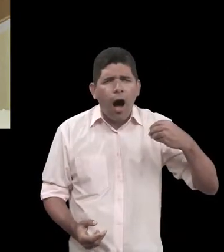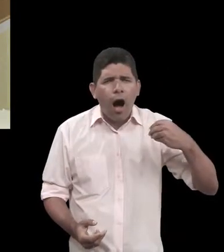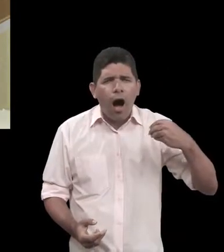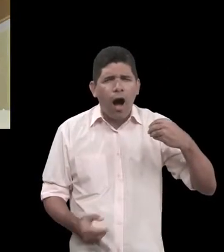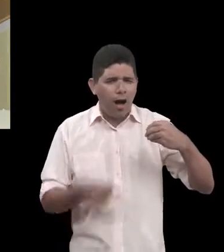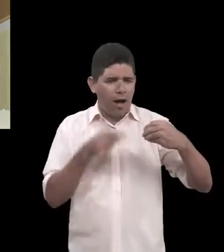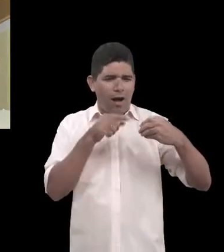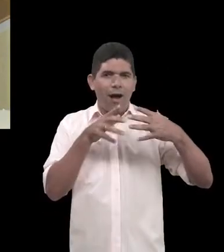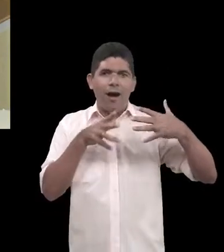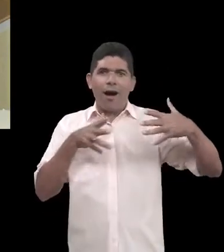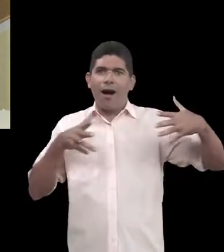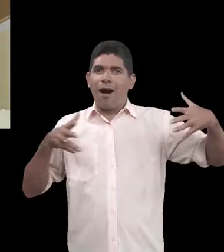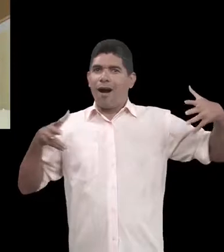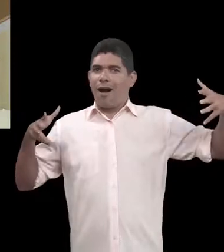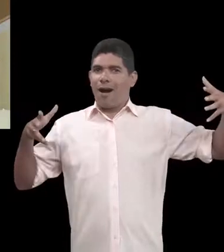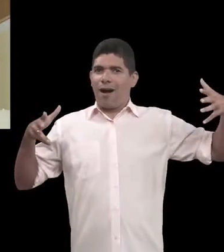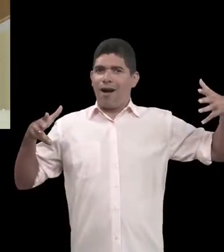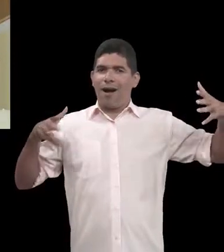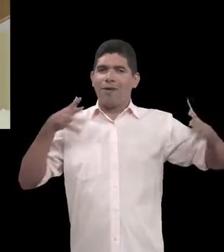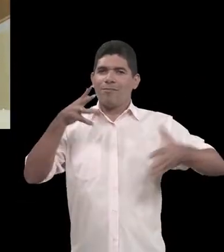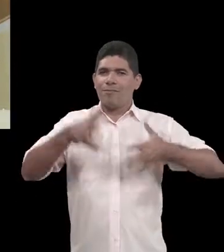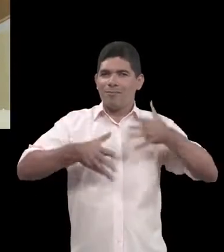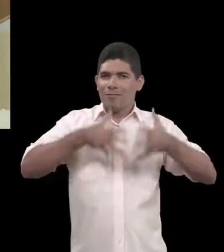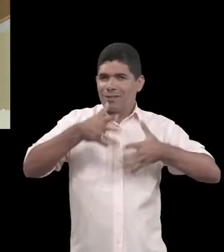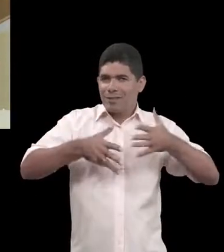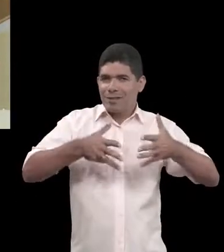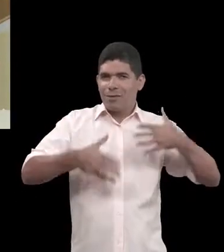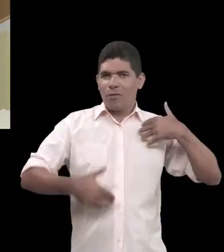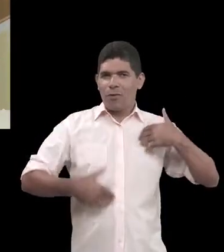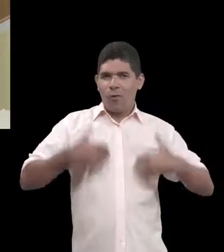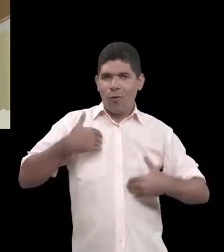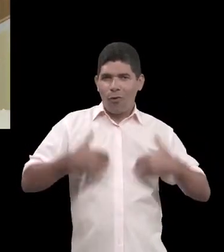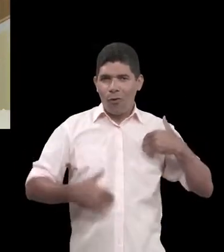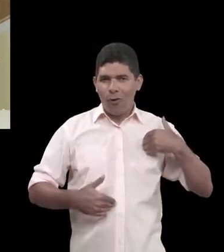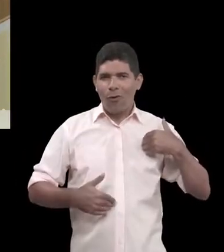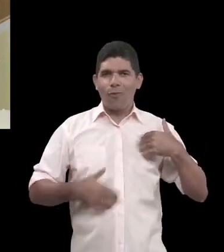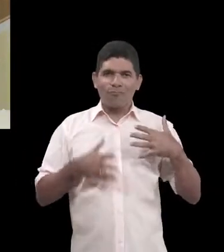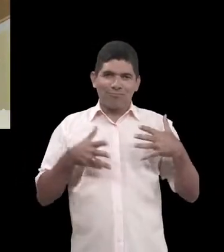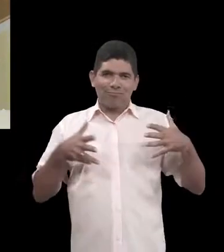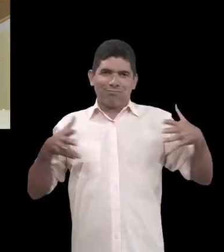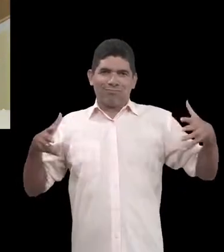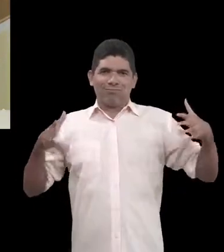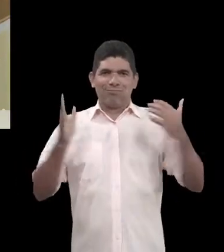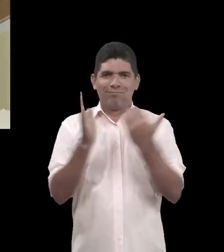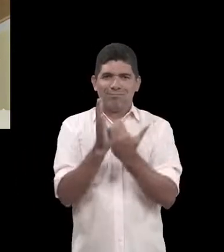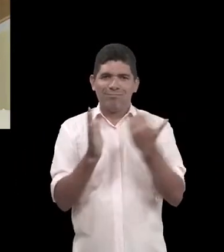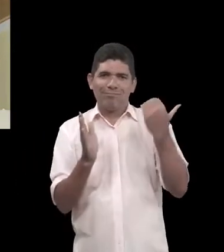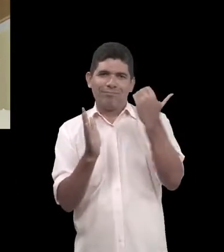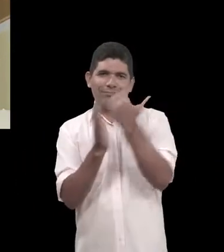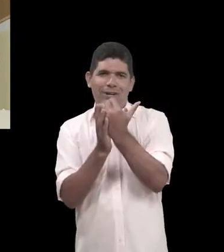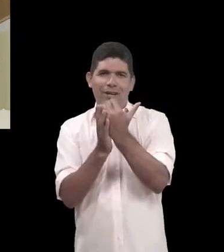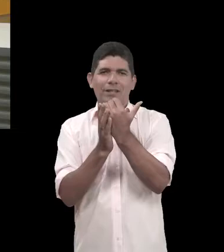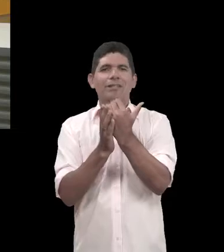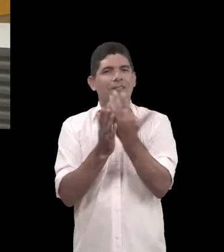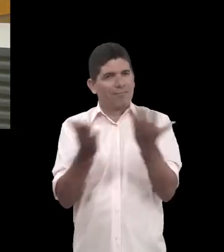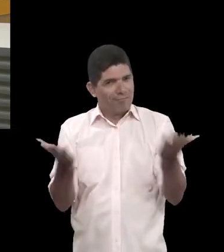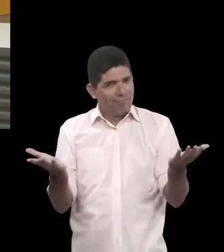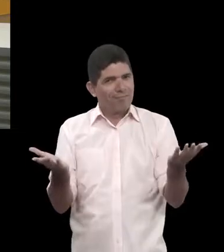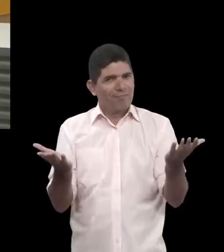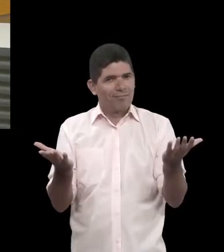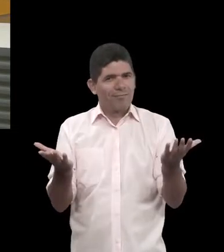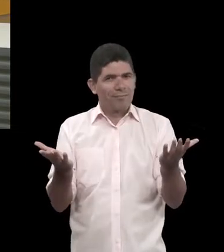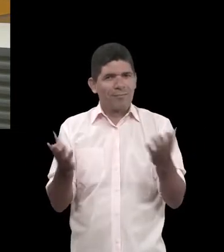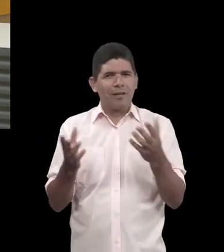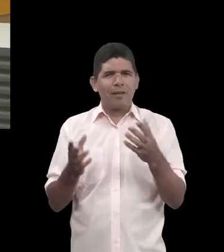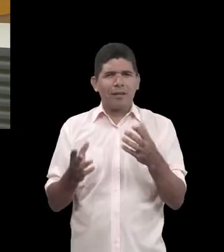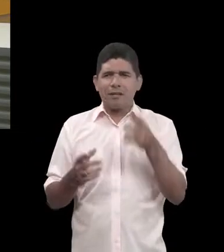Minha mão é mais amplo o movimento que eu faço, minha mão se abre mais, né? A intensidade é muito, muito interessante, com gesto, com